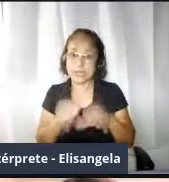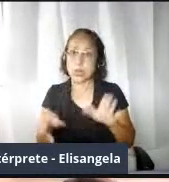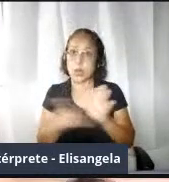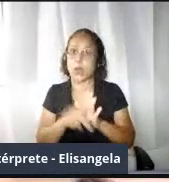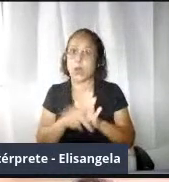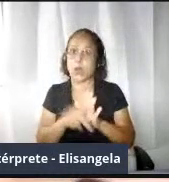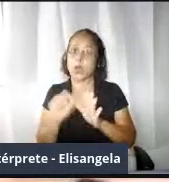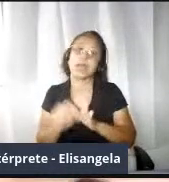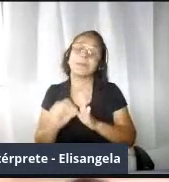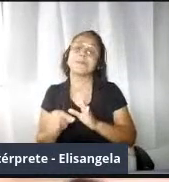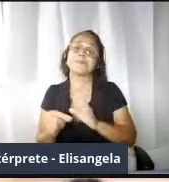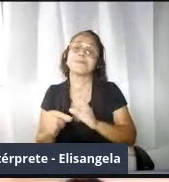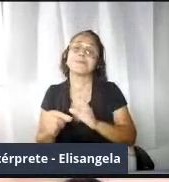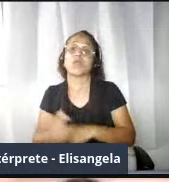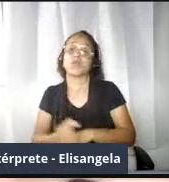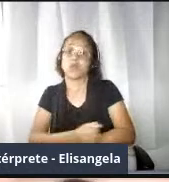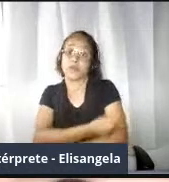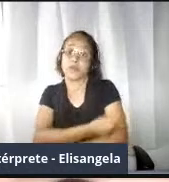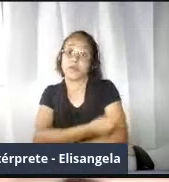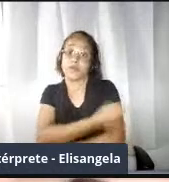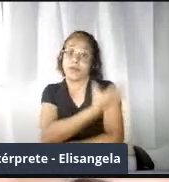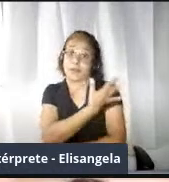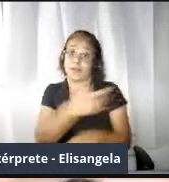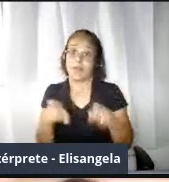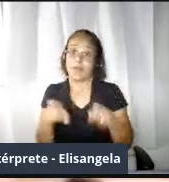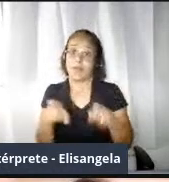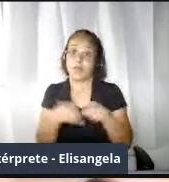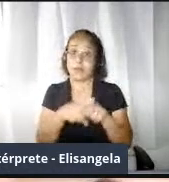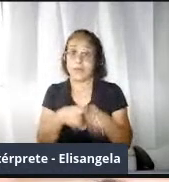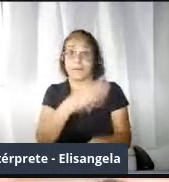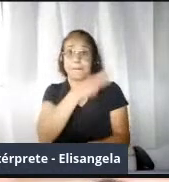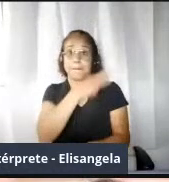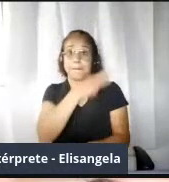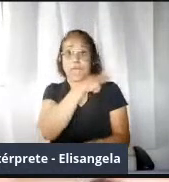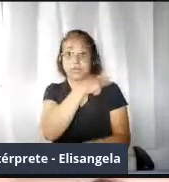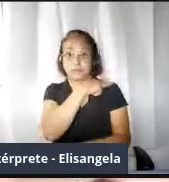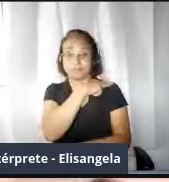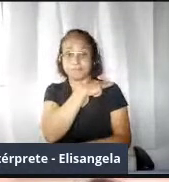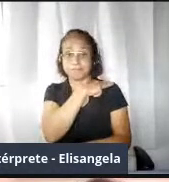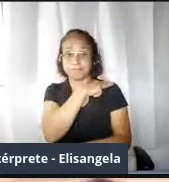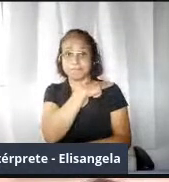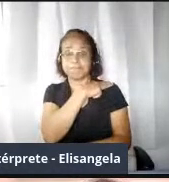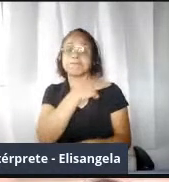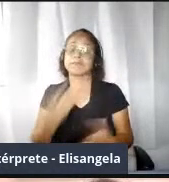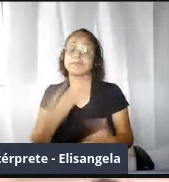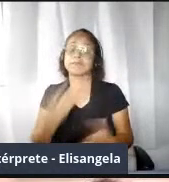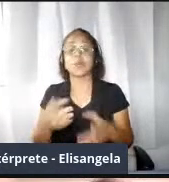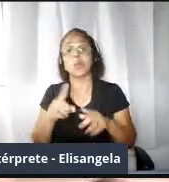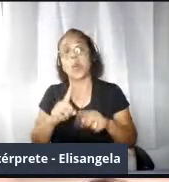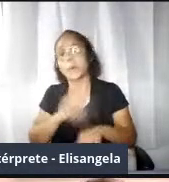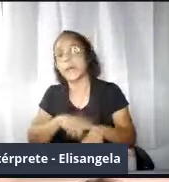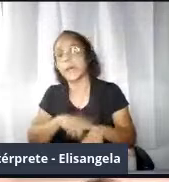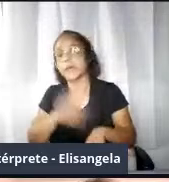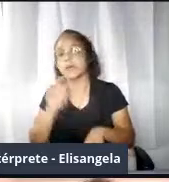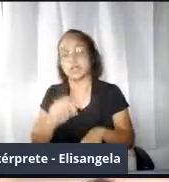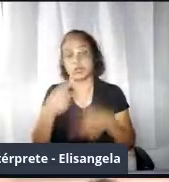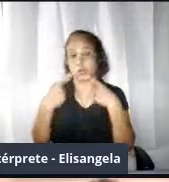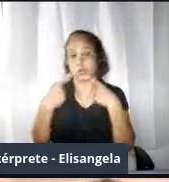anos finais do ensino fundamental, nesse contexto aí de mudança, né, de discussão da necessidade de